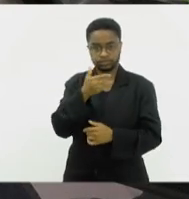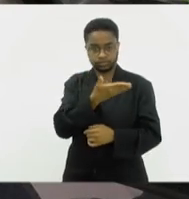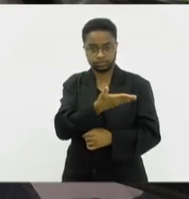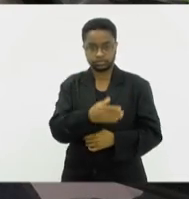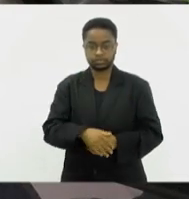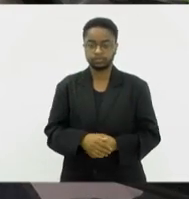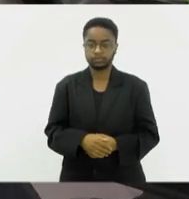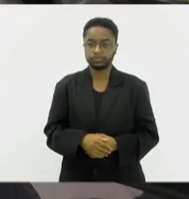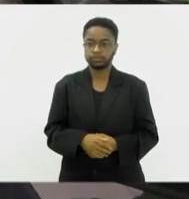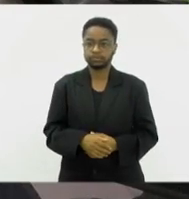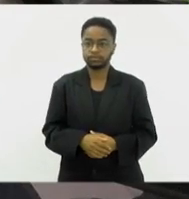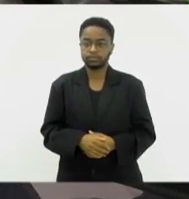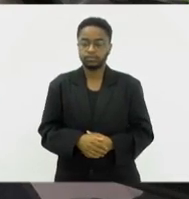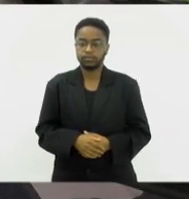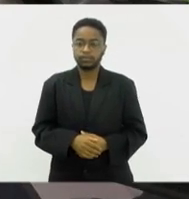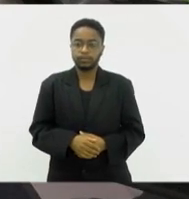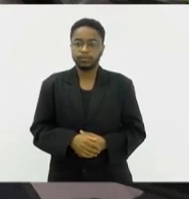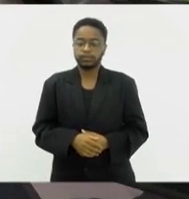voltar. Lógico, lógico.